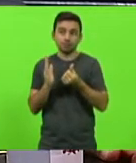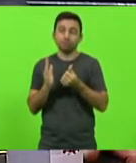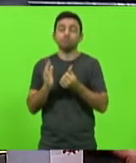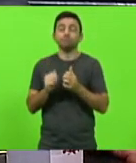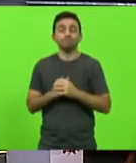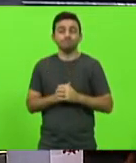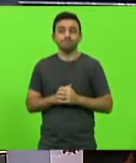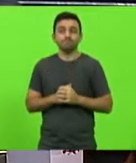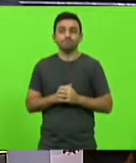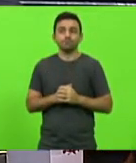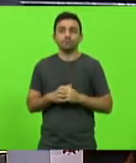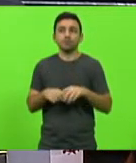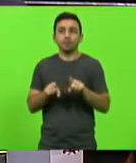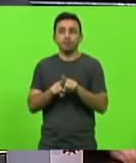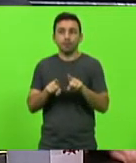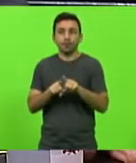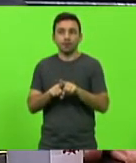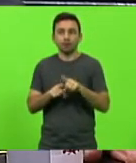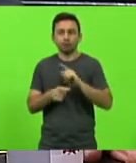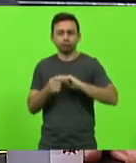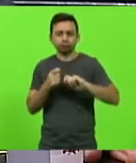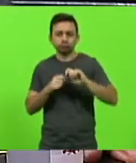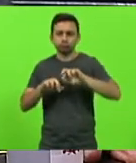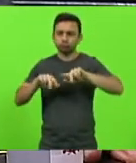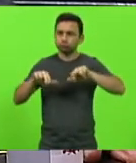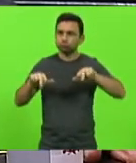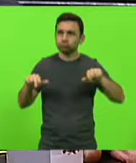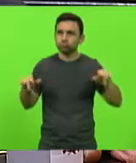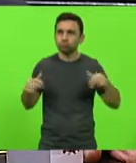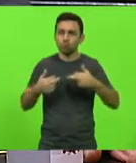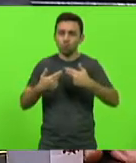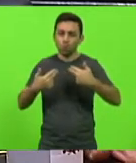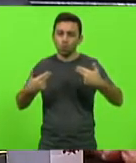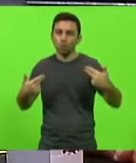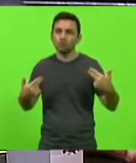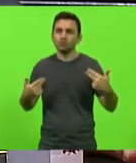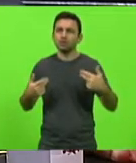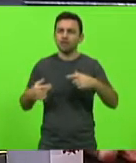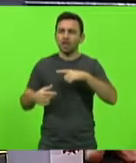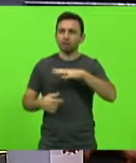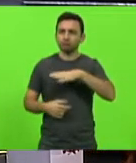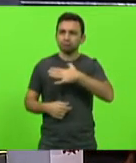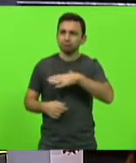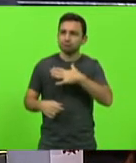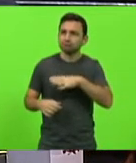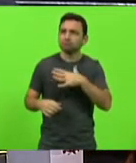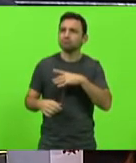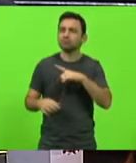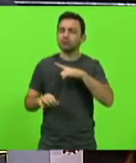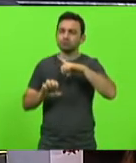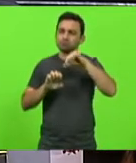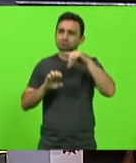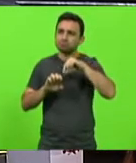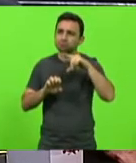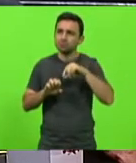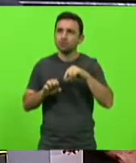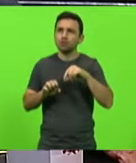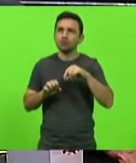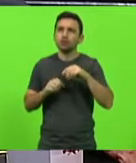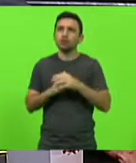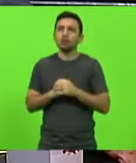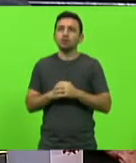estados, com uma economia diversificada, com um espírito empreendedor, tanto do empresário quanto